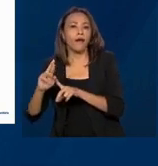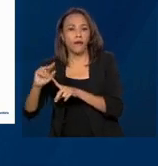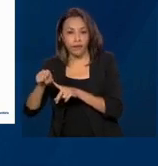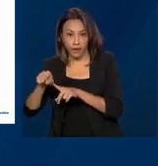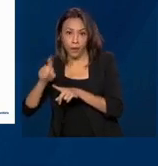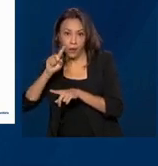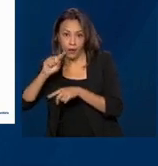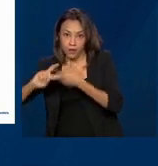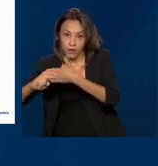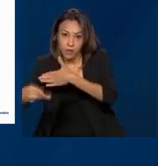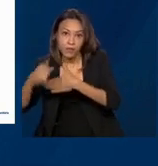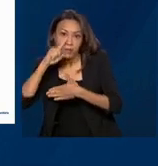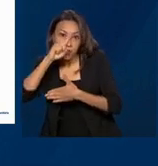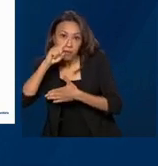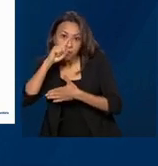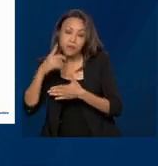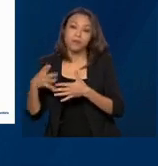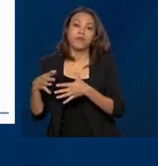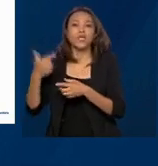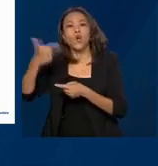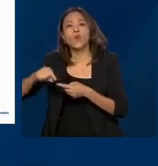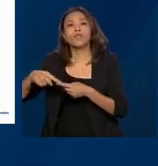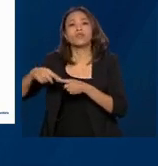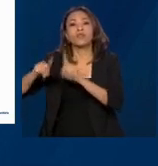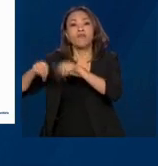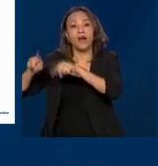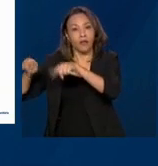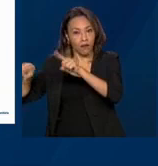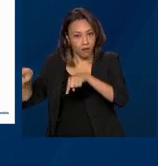e as covariáveis de interesse.